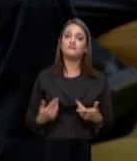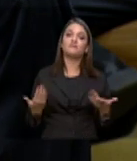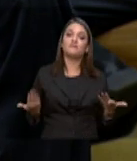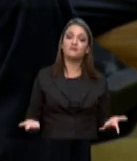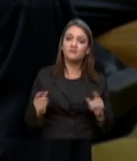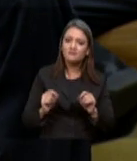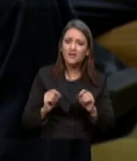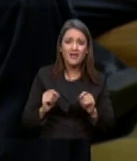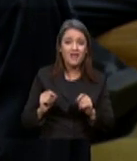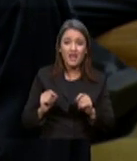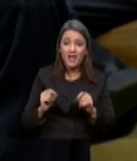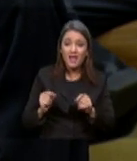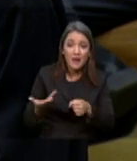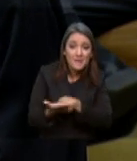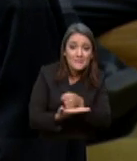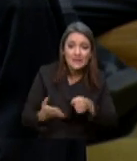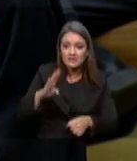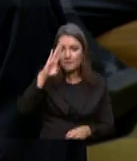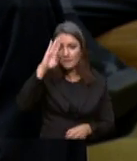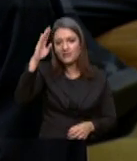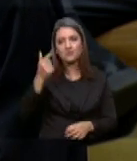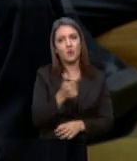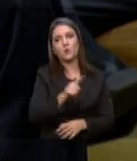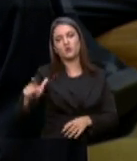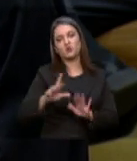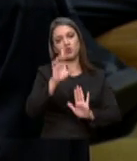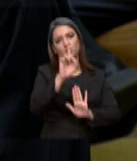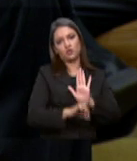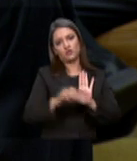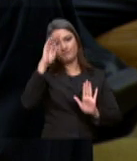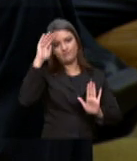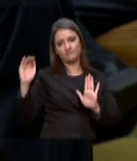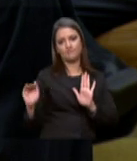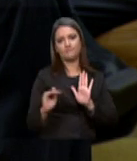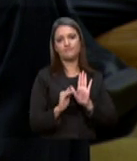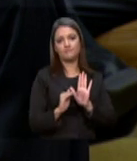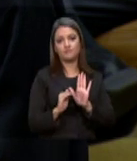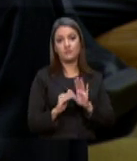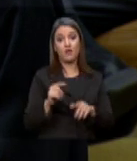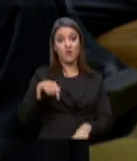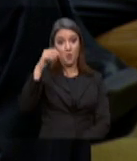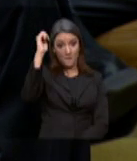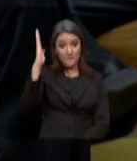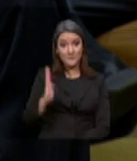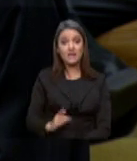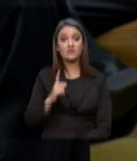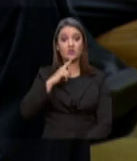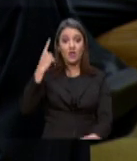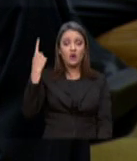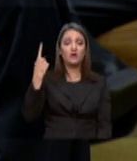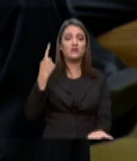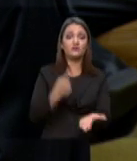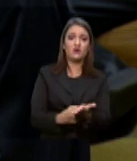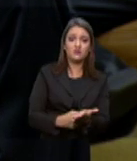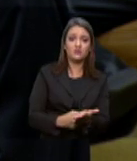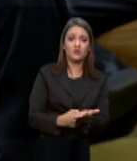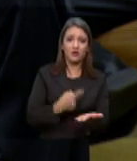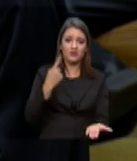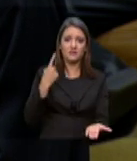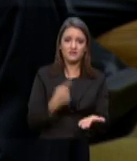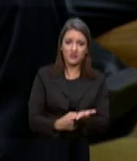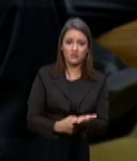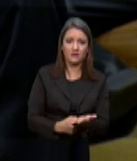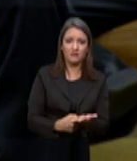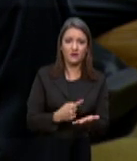é premissa ao exercício dos demais direitos fundamentais. O Brasil tem um compromisso constitucional, não só com